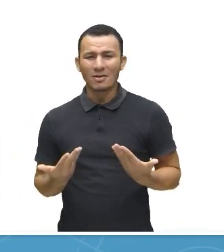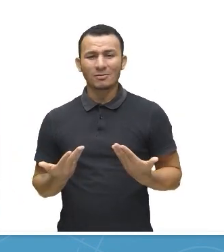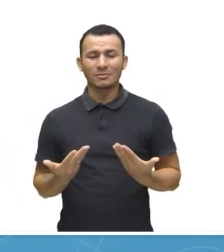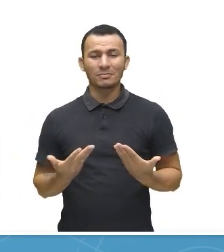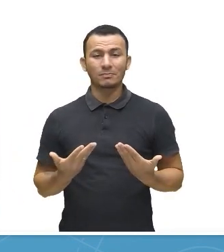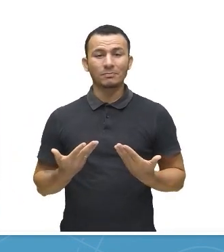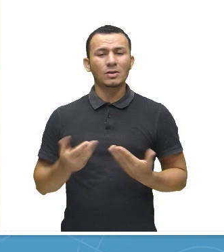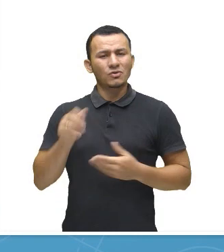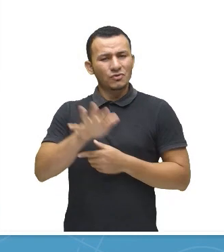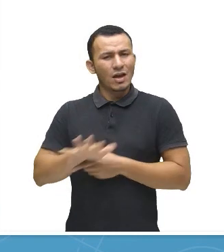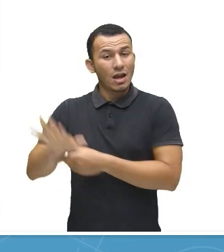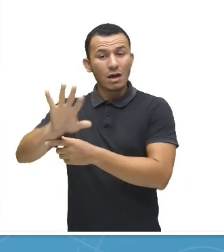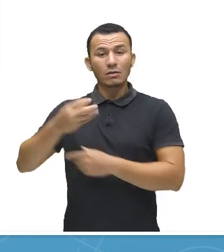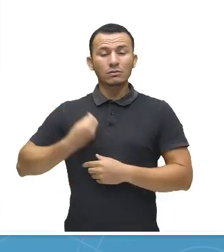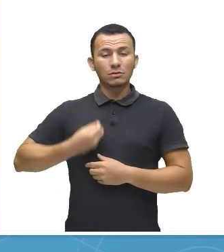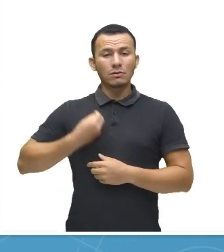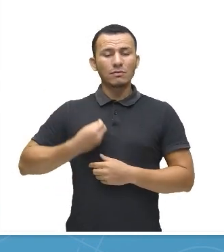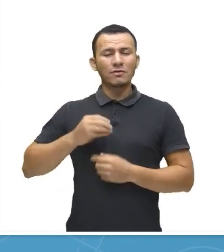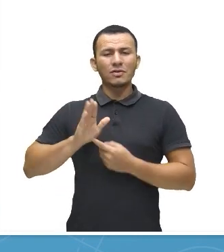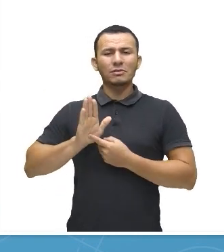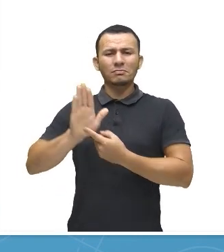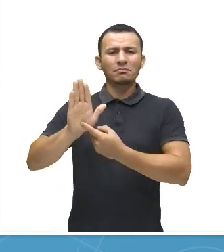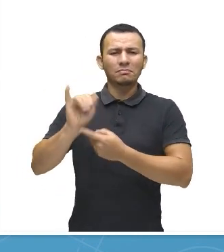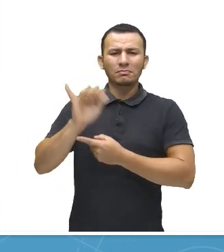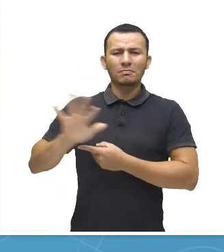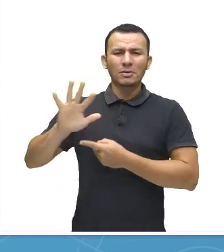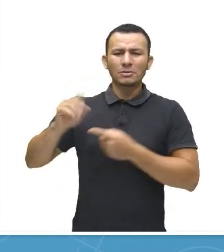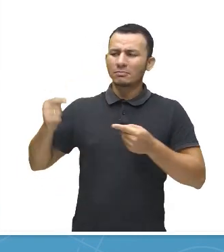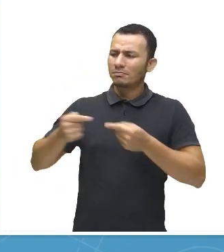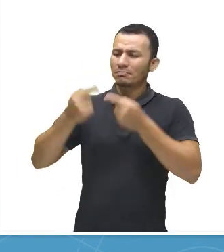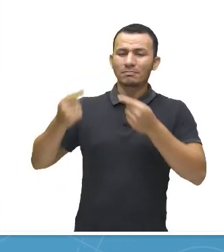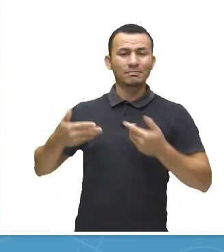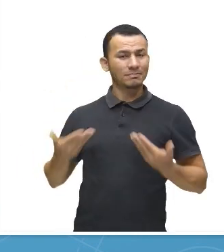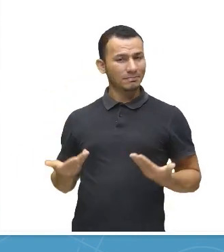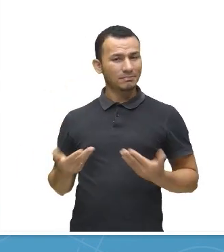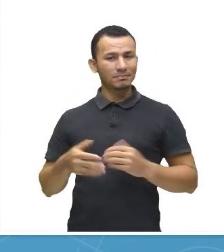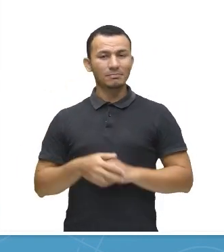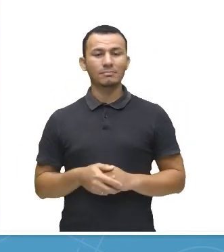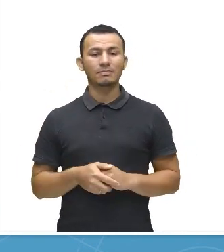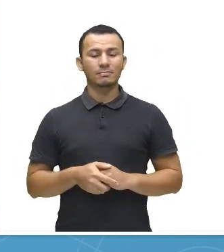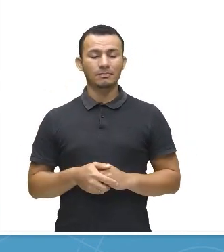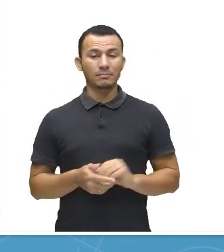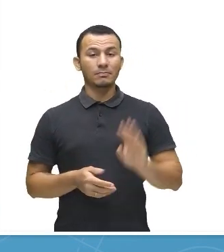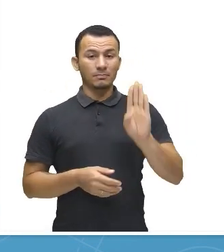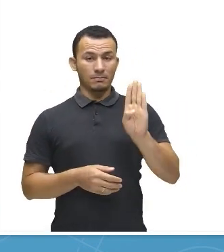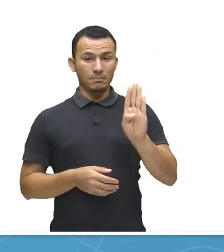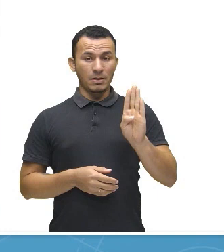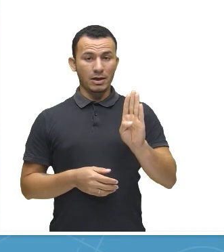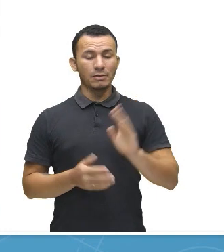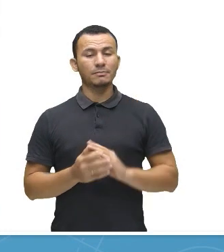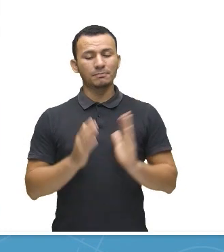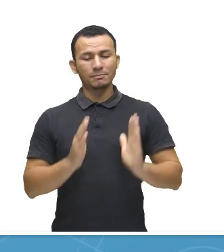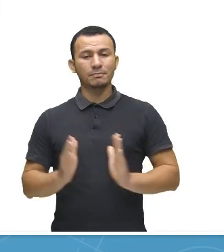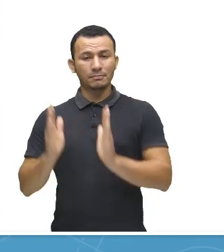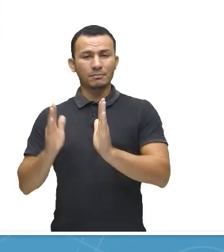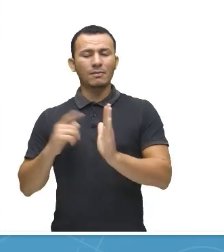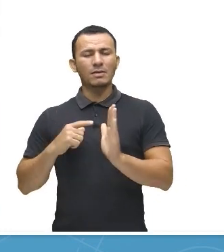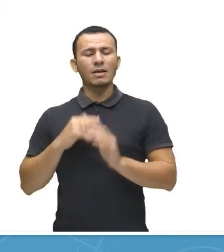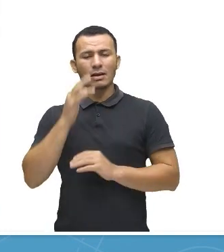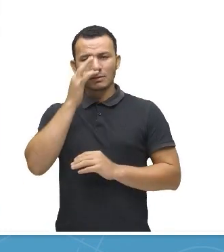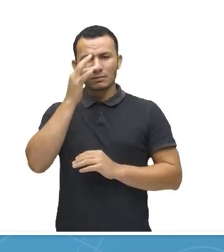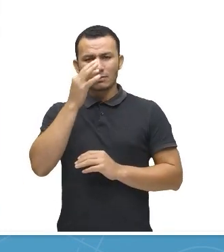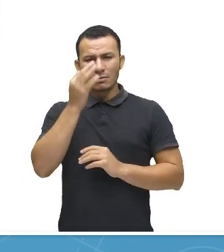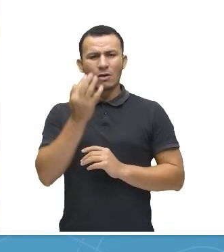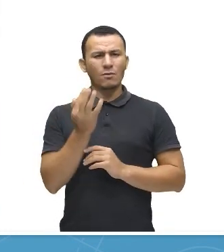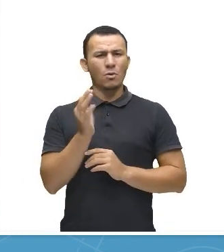seres vivos essa imagem representa para você? Na letra B, a gente tem a figura aí de um girassol, né?